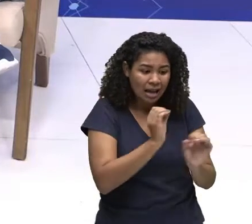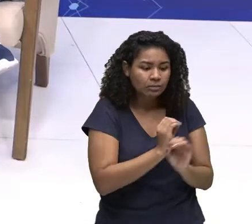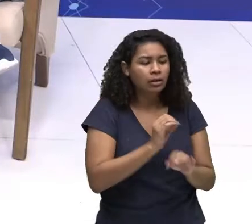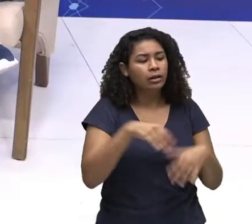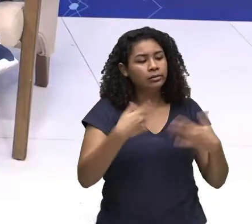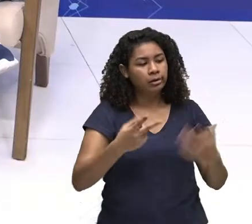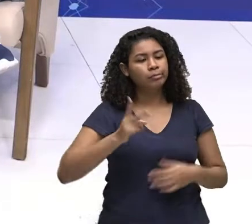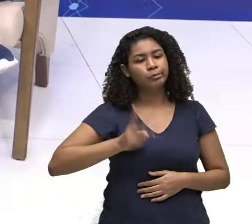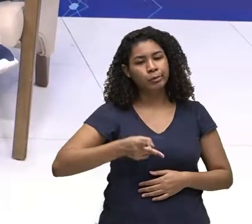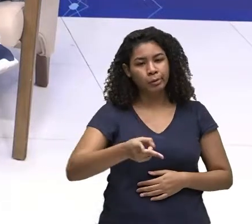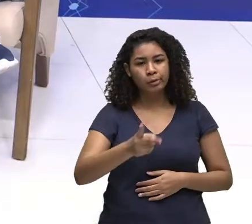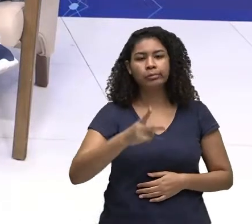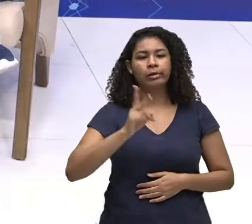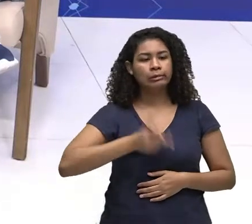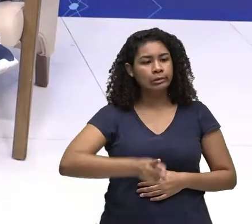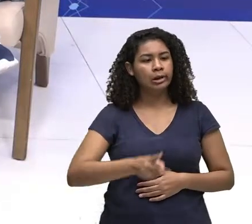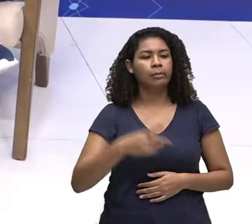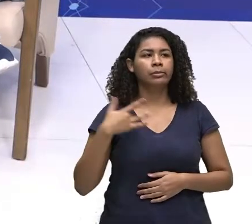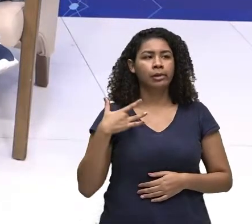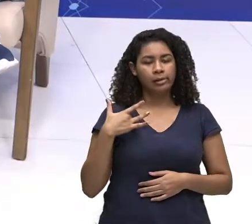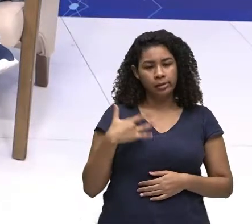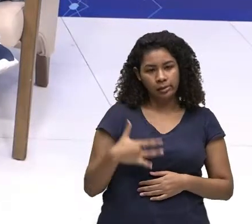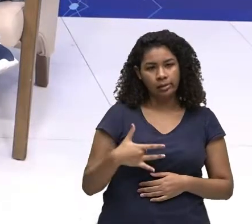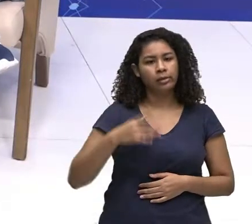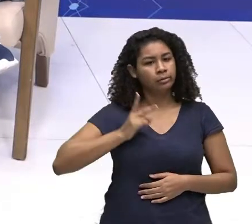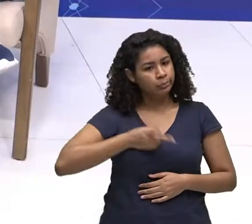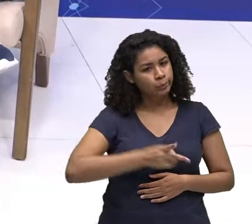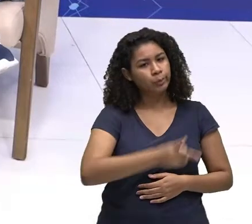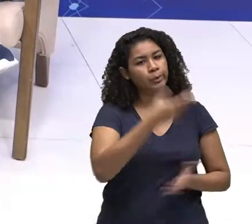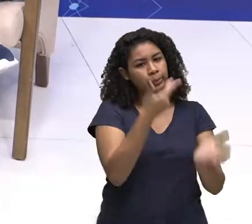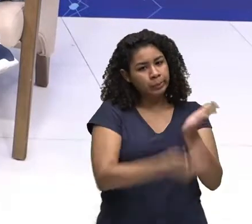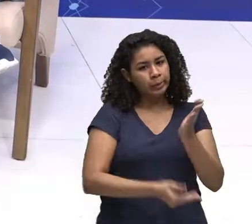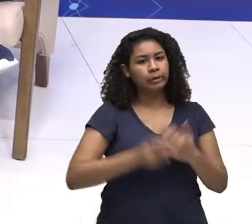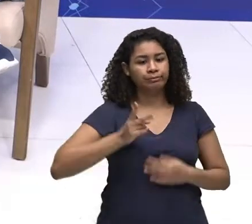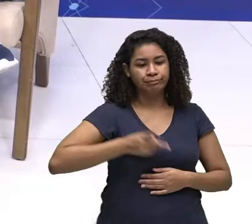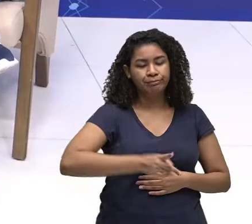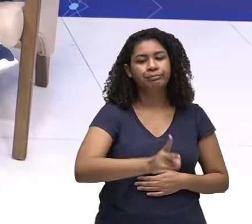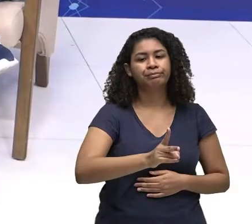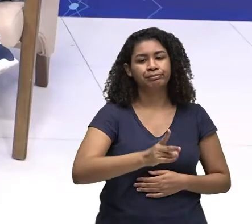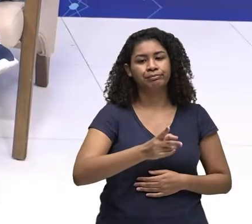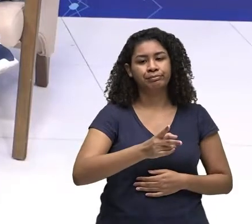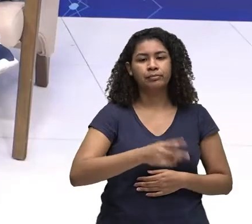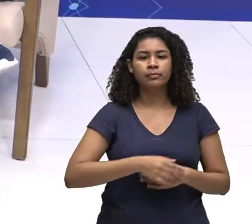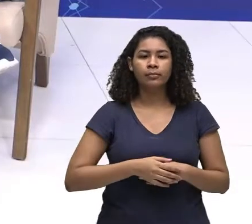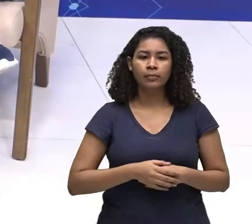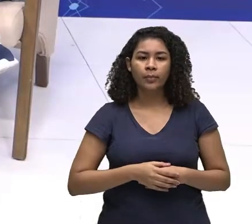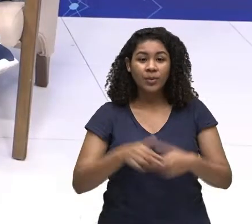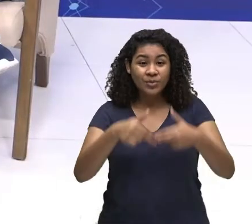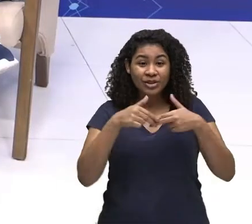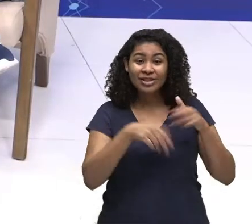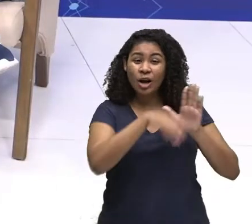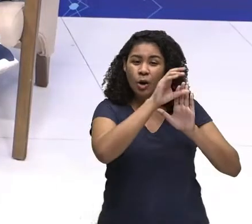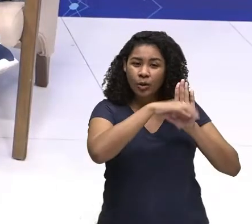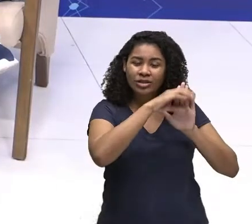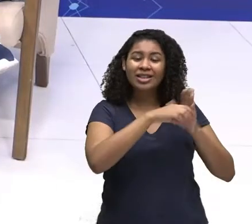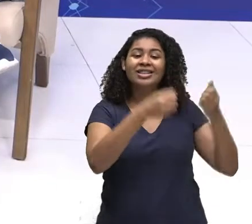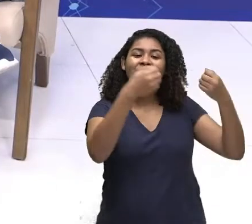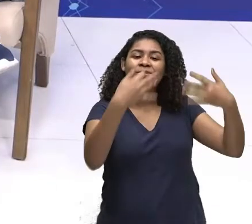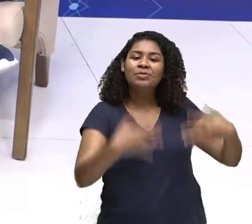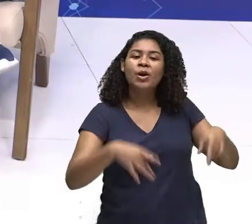sempre cair na decepção, né? O conceito mostra para a gente que a gente precisa